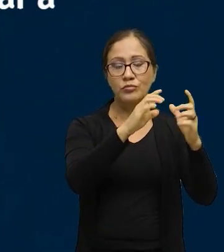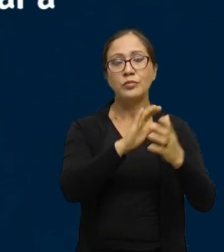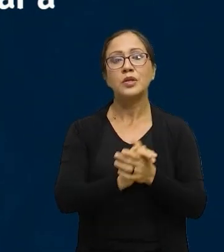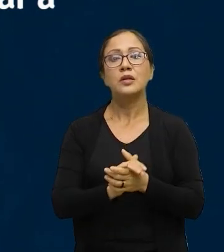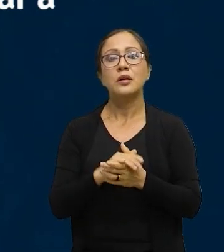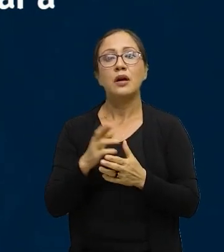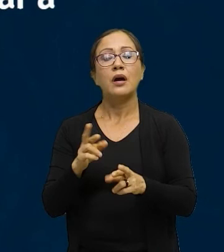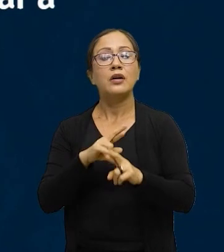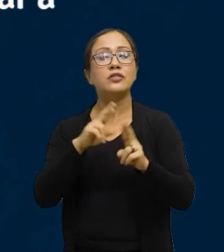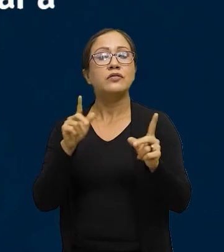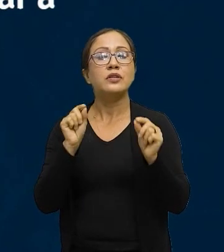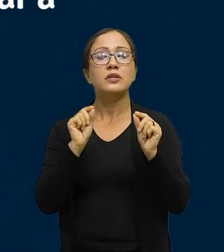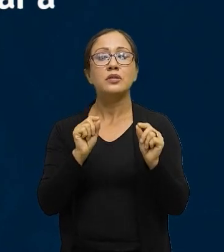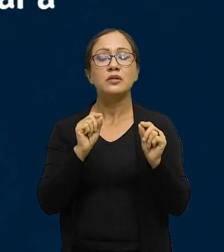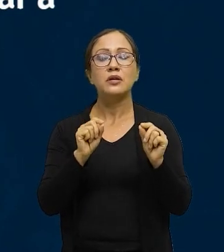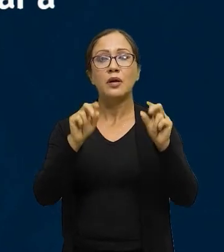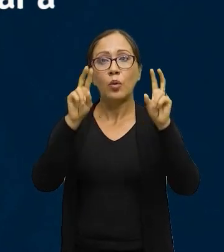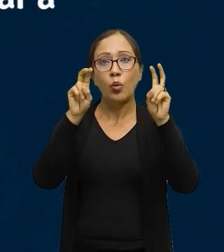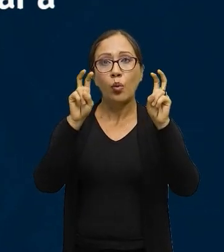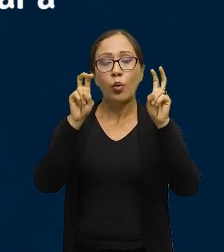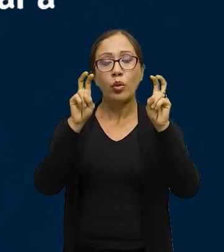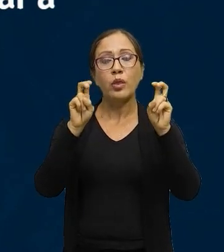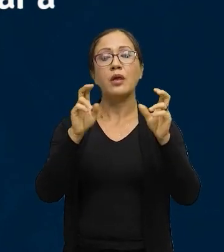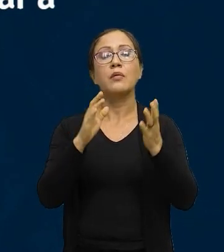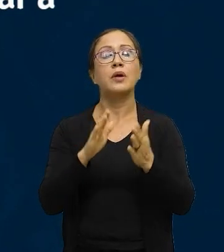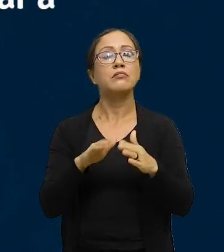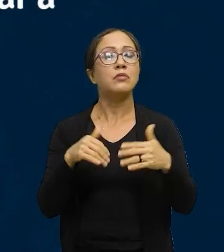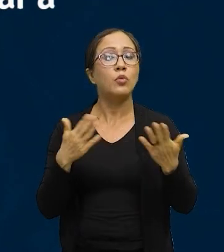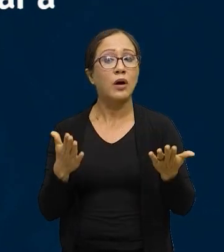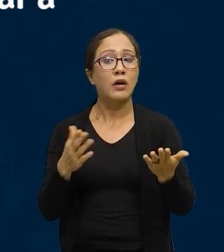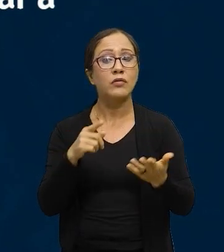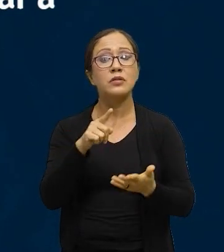Você deve saber qual é o assunto, qual é o tema.